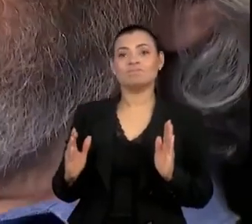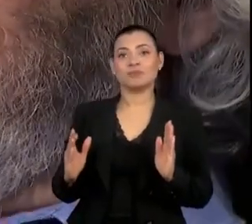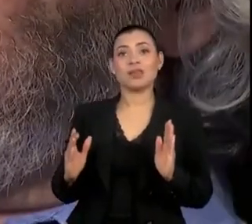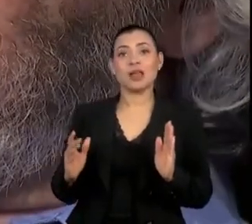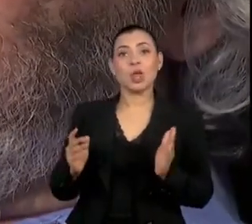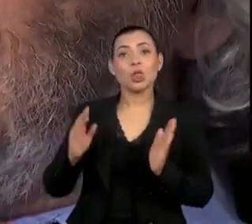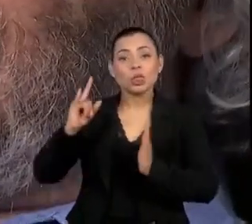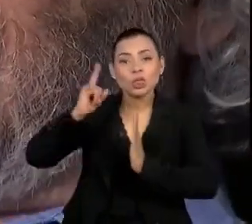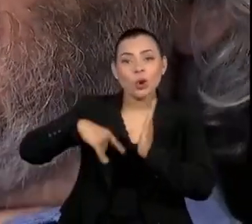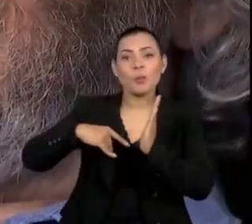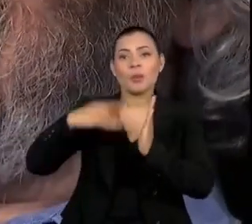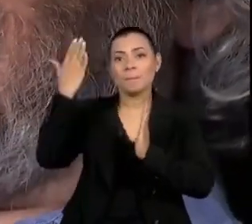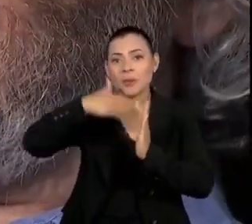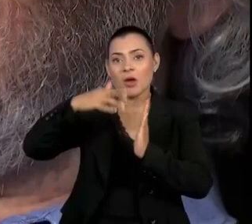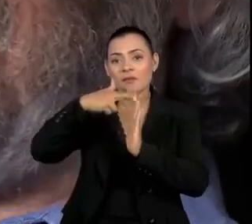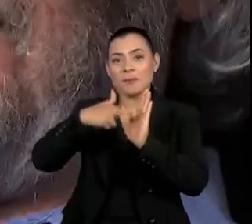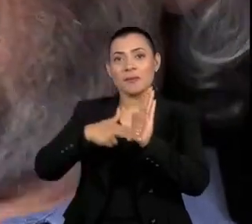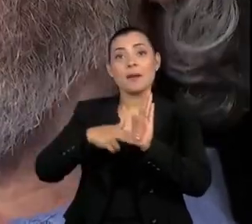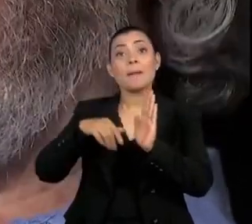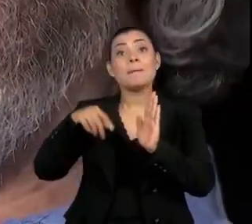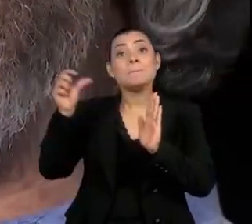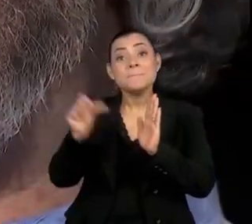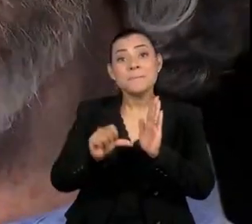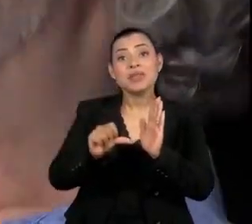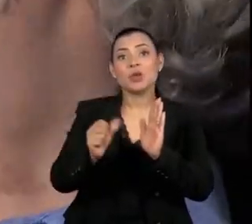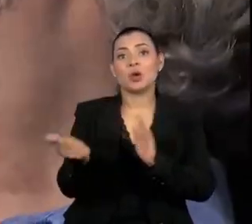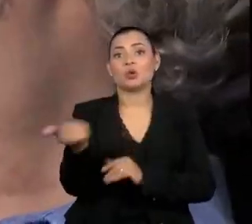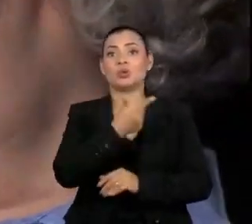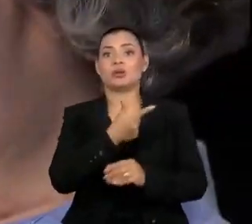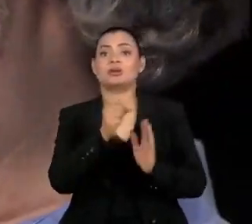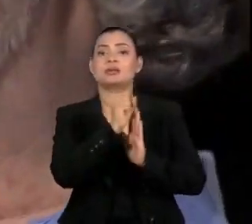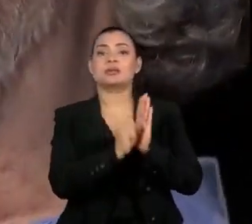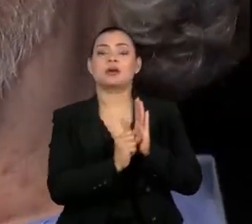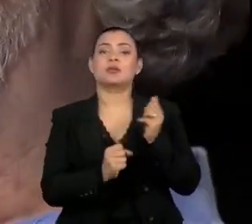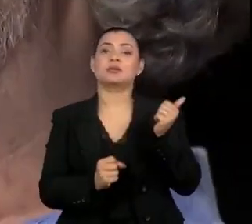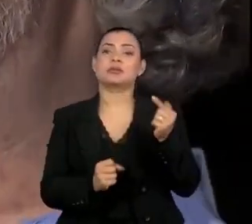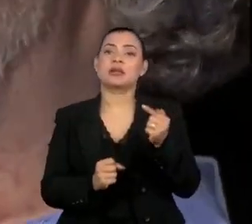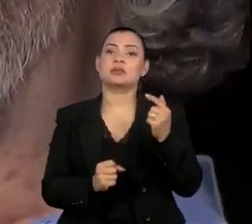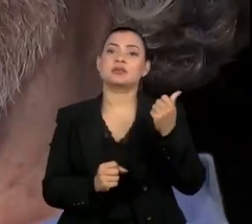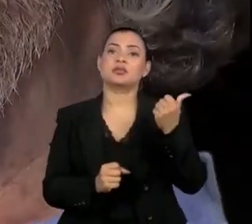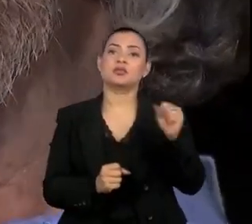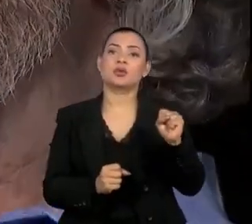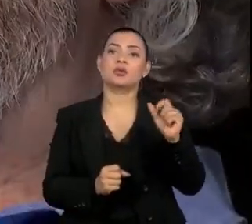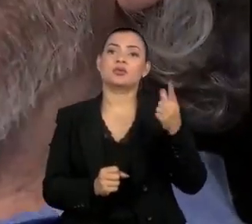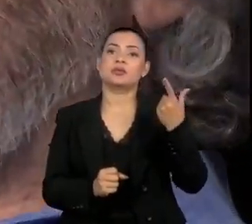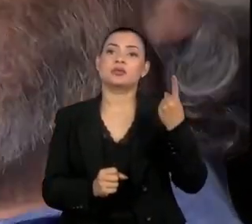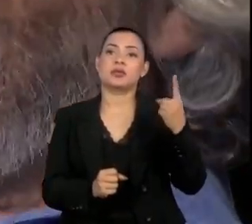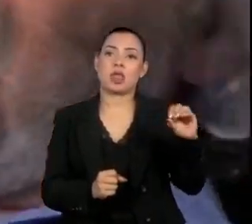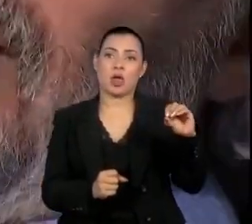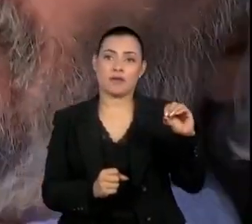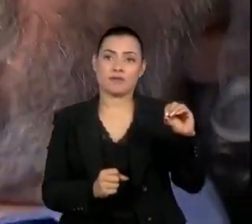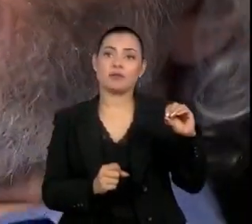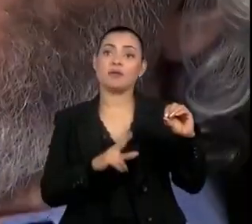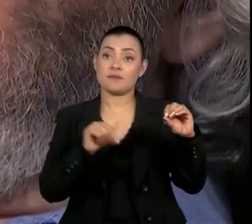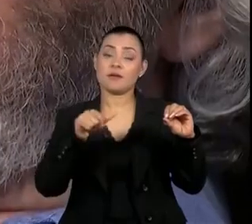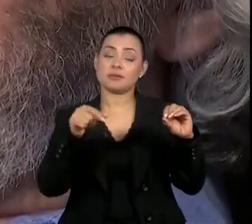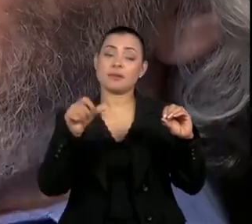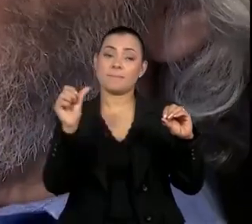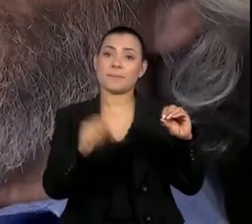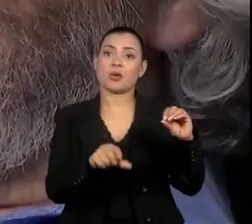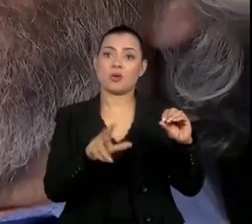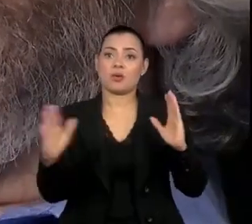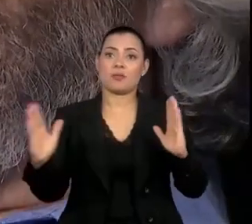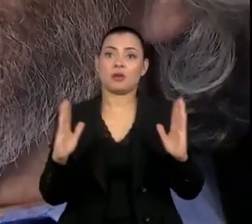menos documentos do que do século XVII, XVIII e XIX. Menos documentos. Menos documentos. E Por por quê? quê? Hã. Porque desde o século